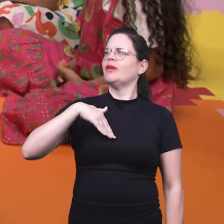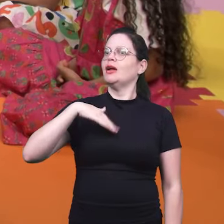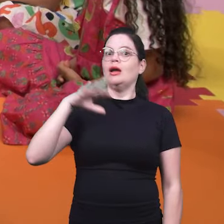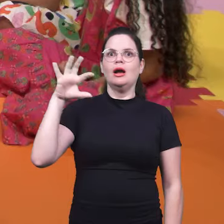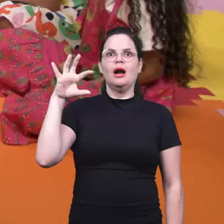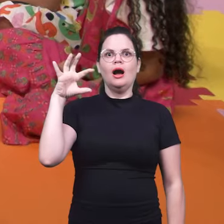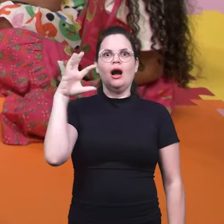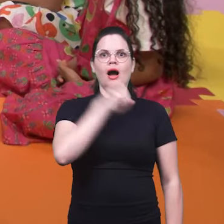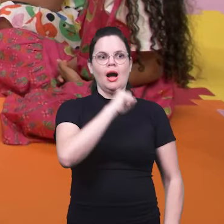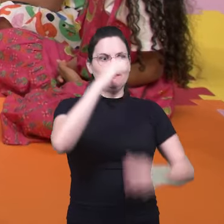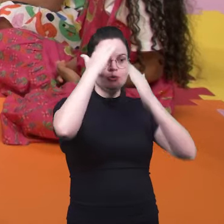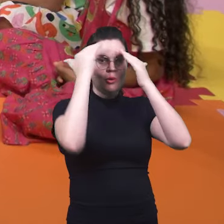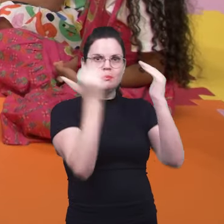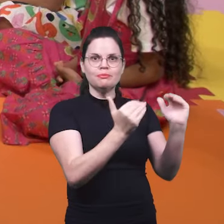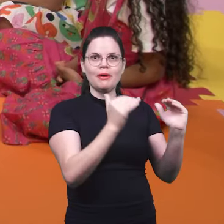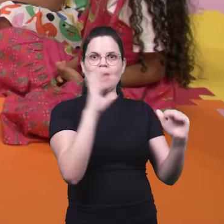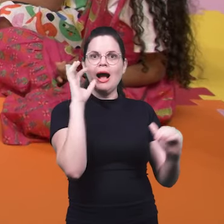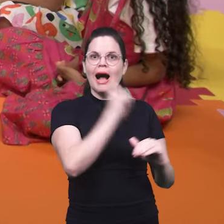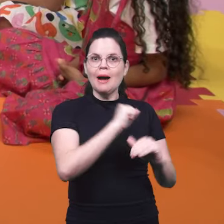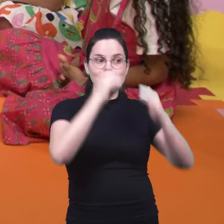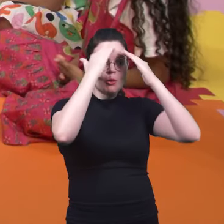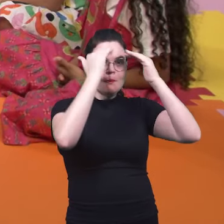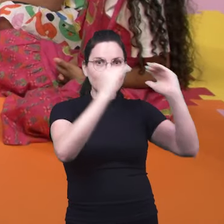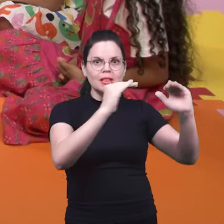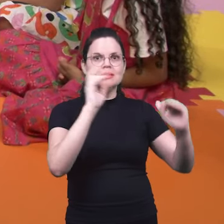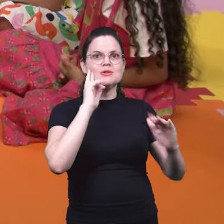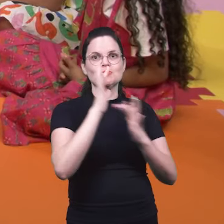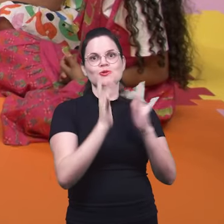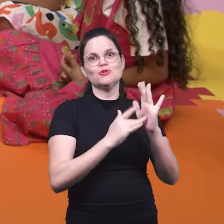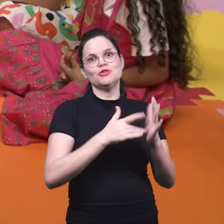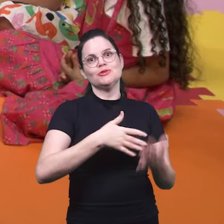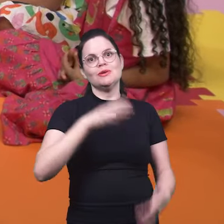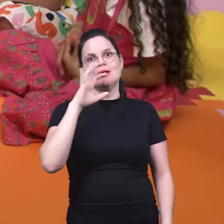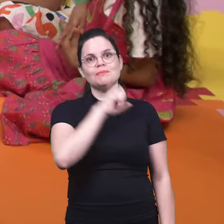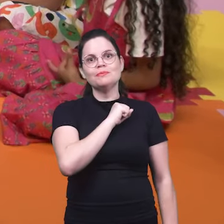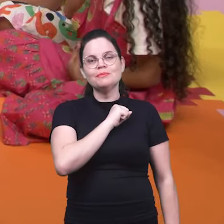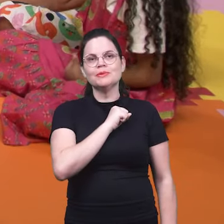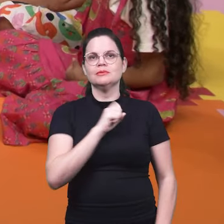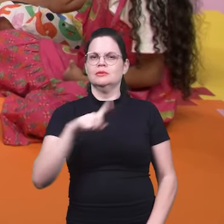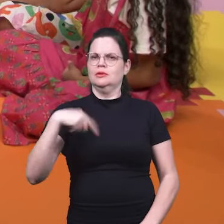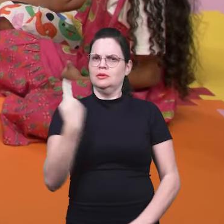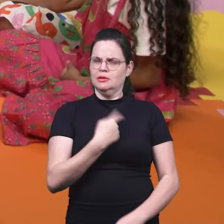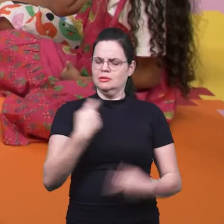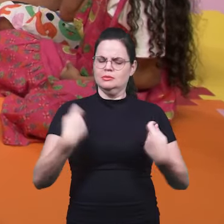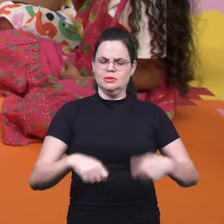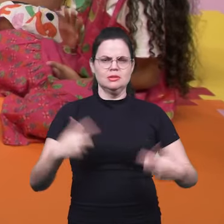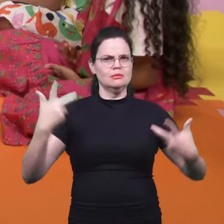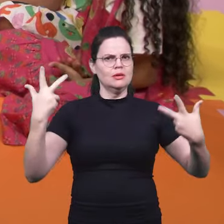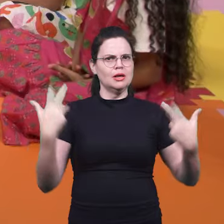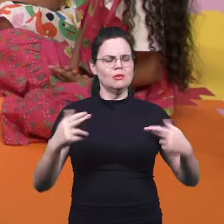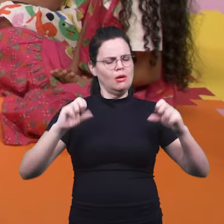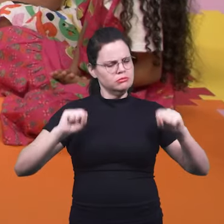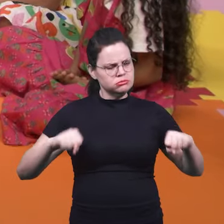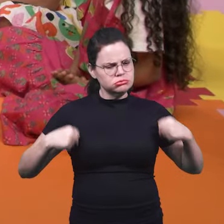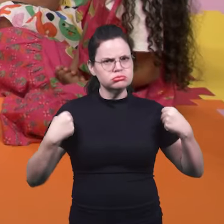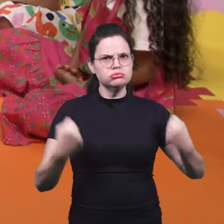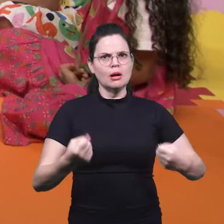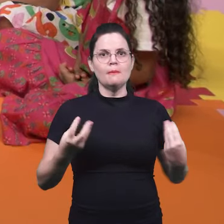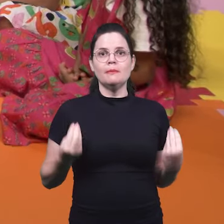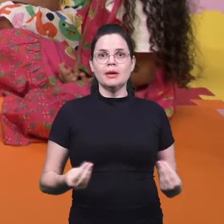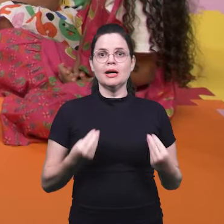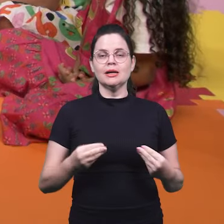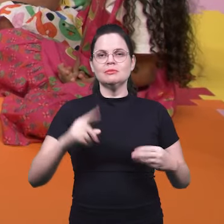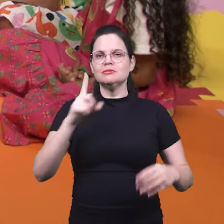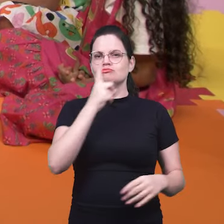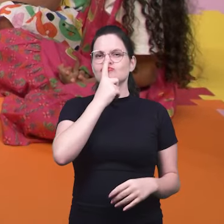Zaqueu ele logo atendeu né e então nós temos que nos esforçar para poder ver a